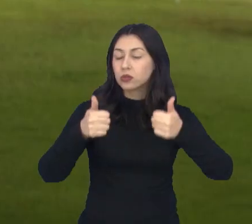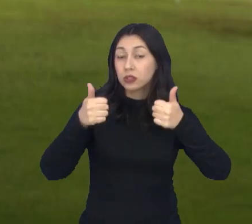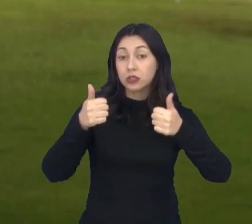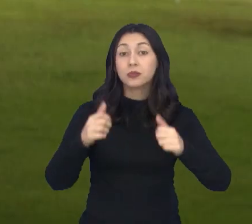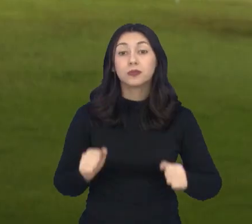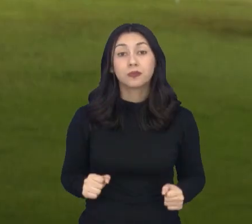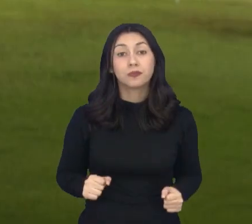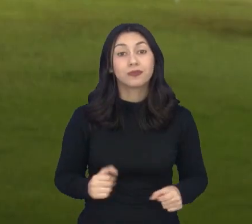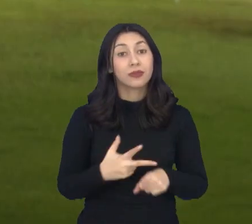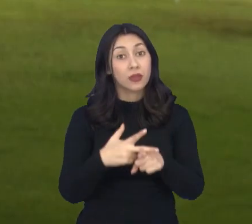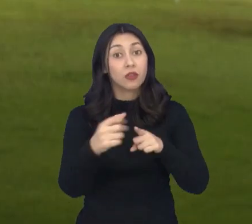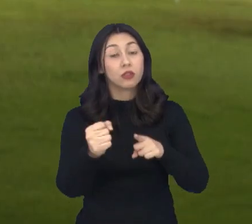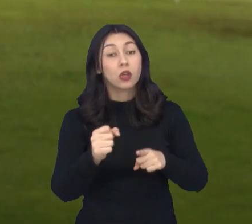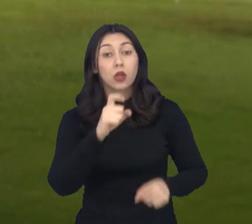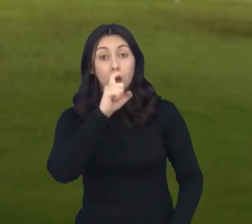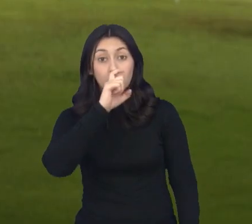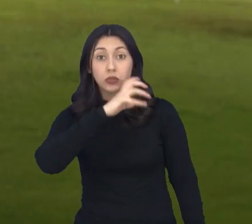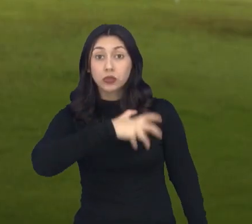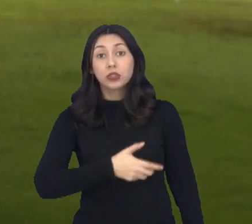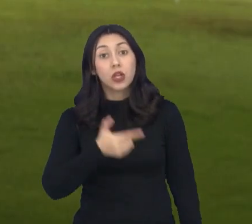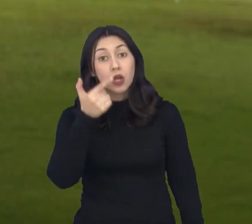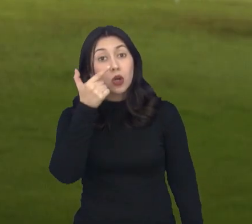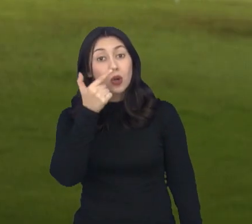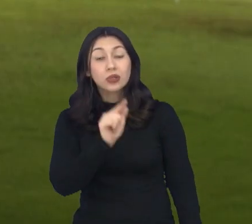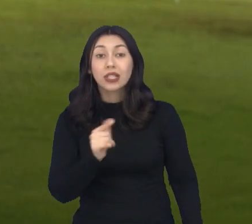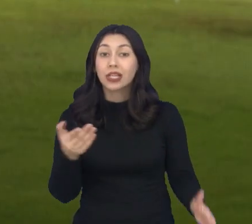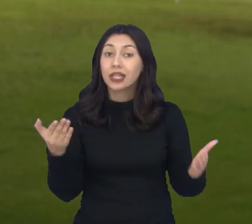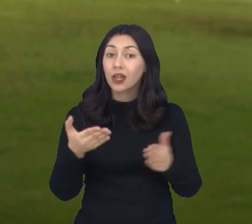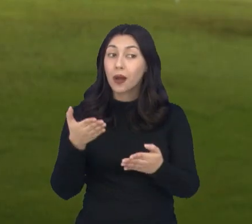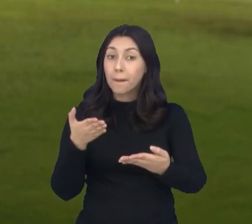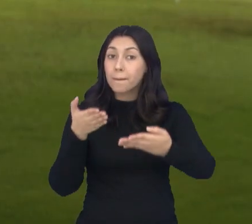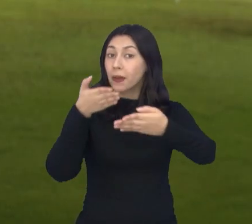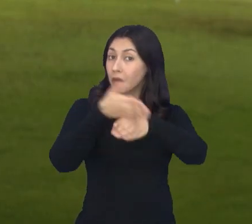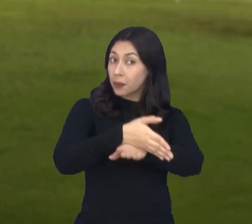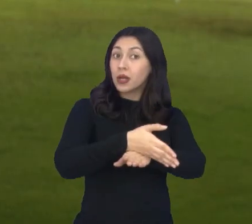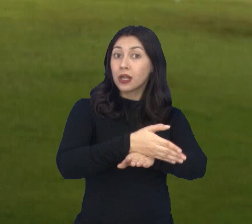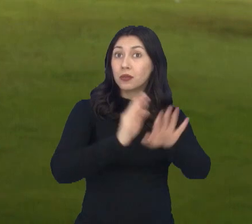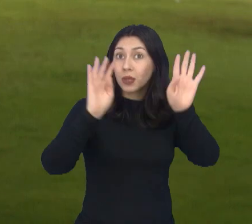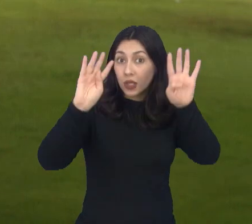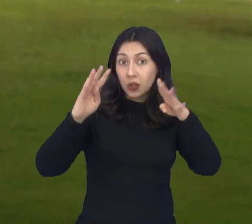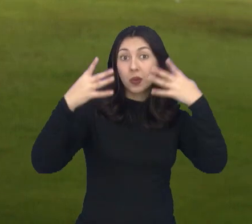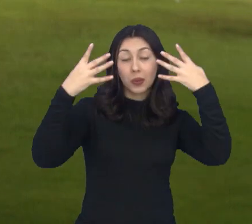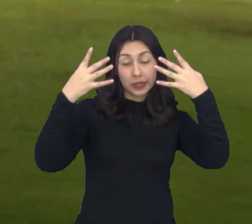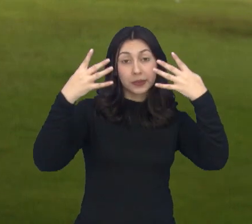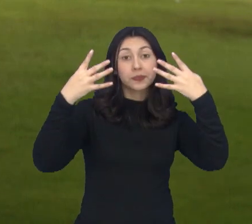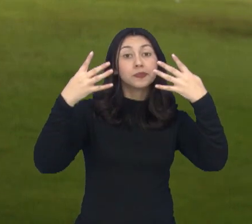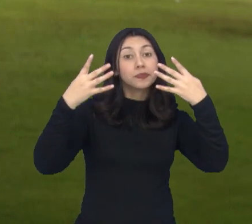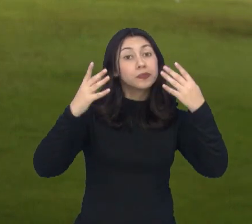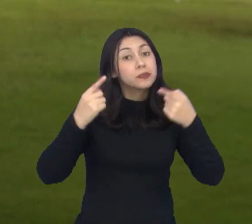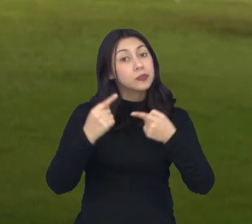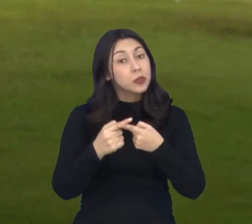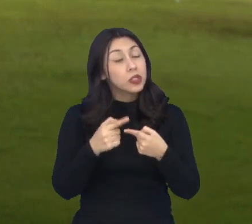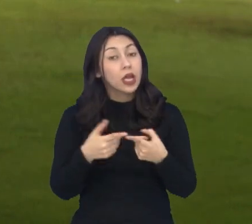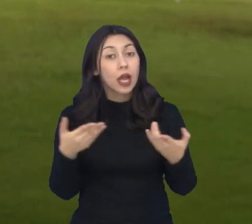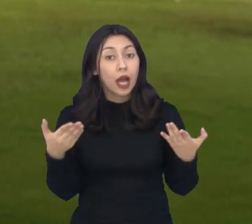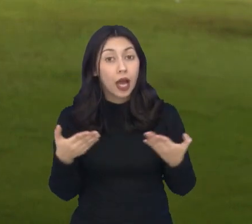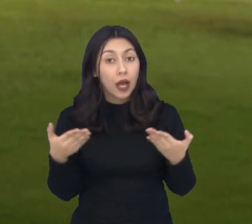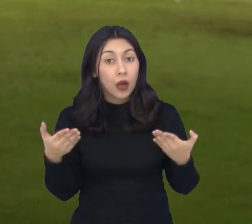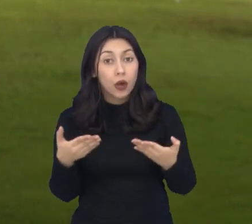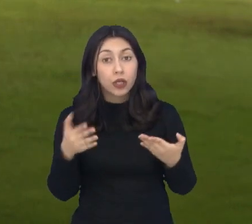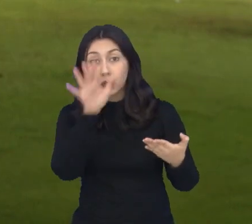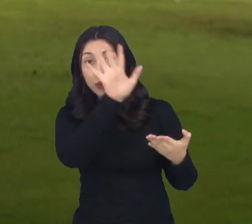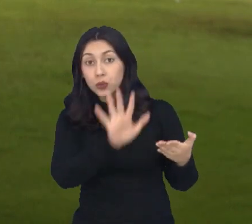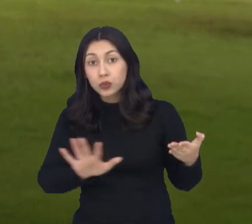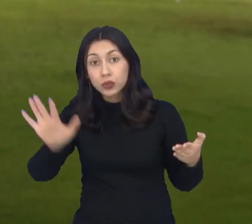estratégia. Com a vitória, o São José garante matematicamente a classificação para as quartas de final, já que agora, na classificação